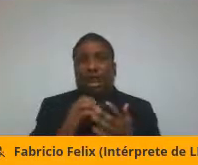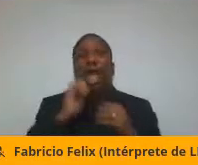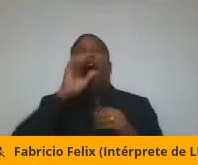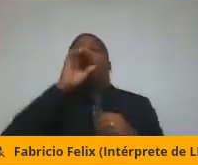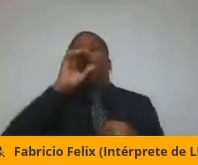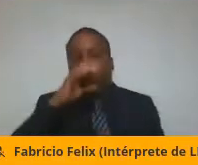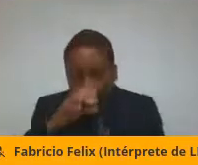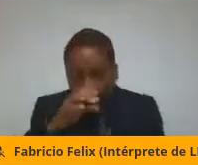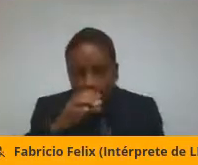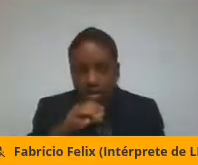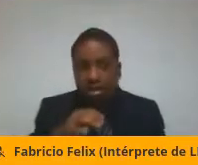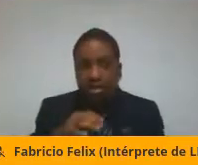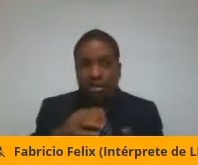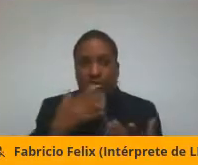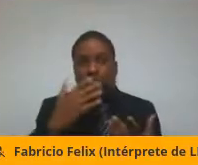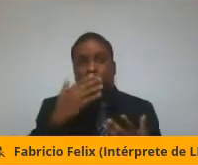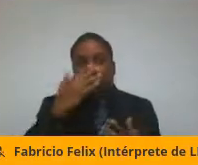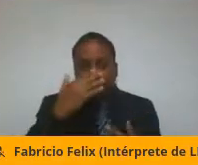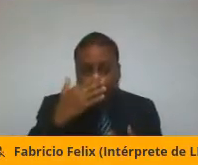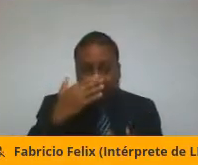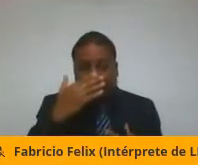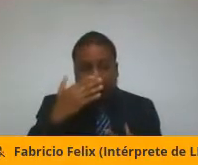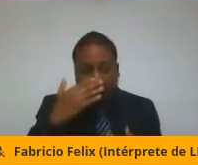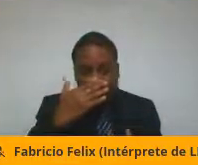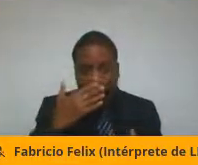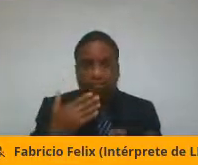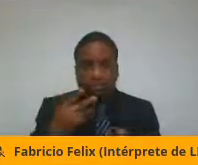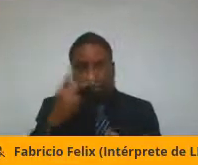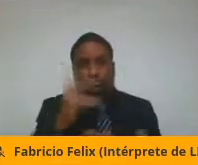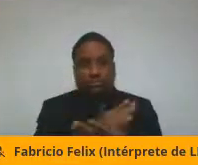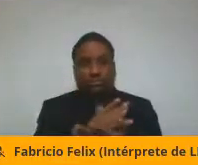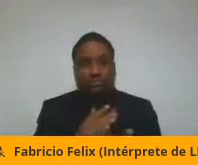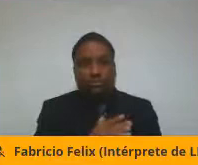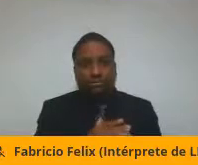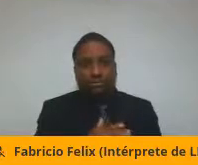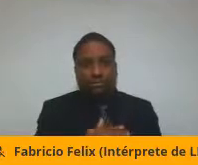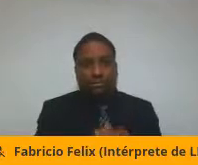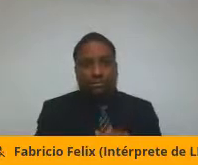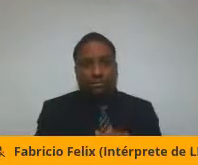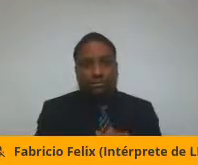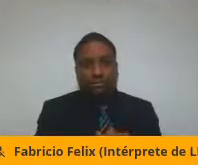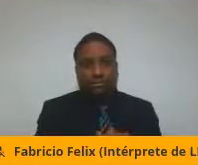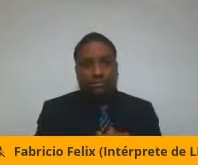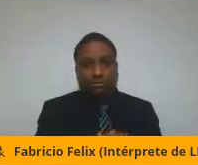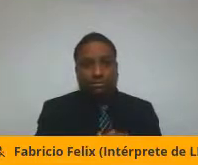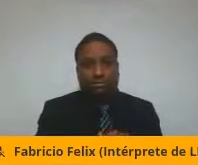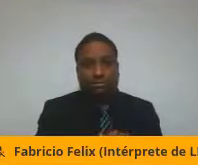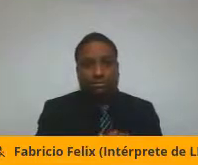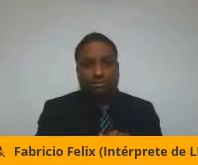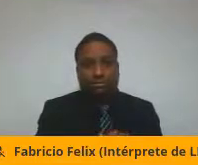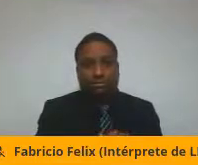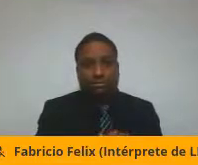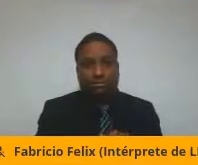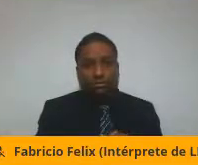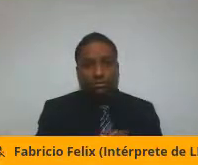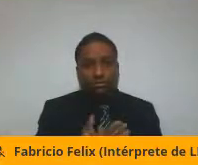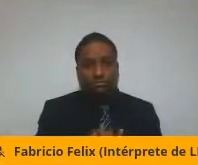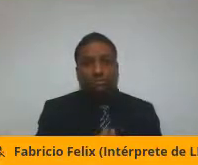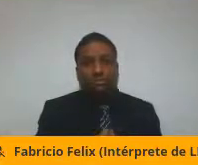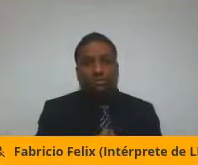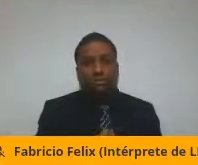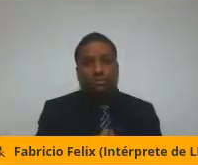uma crisezinha alérgica para algumas pessoas que têm. Então, continua travando. Vamos lá. Aí, depois que